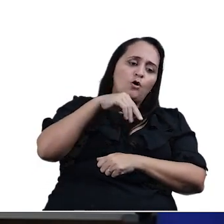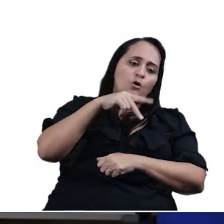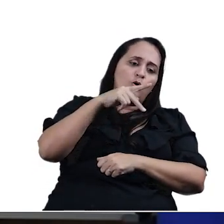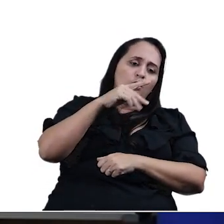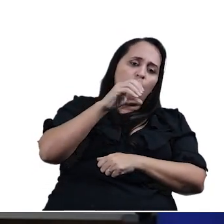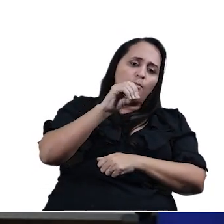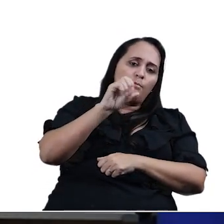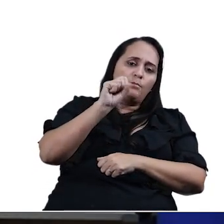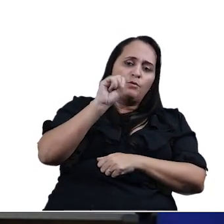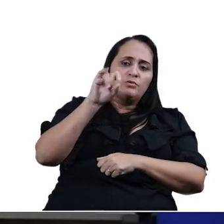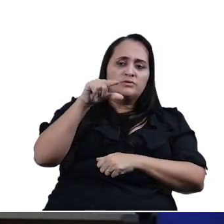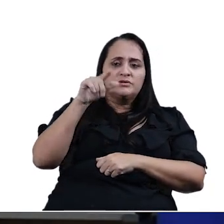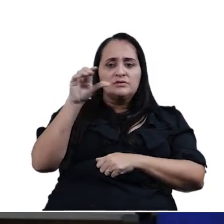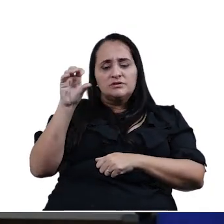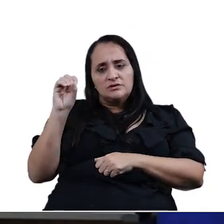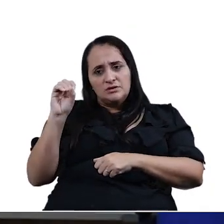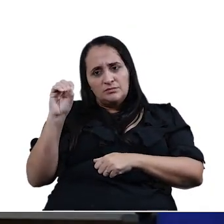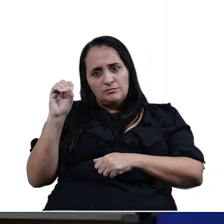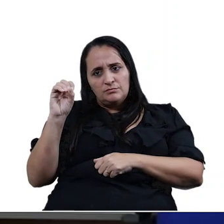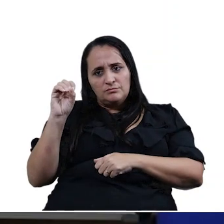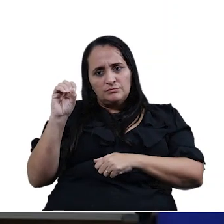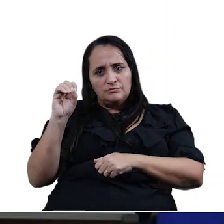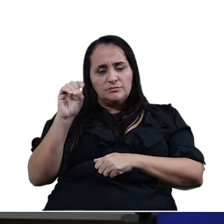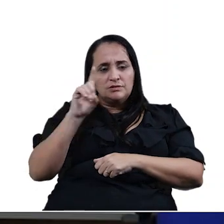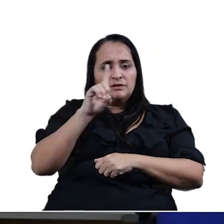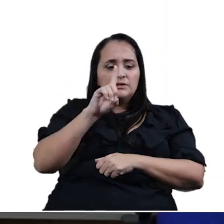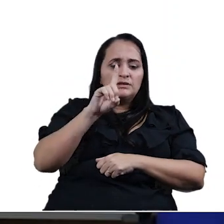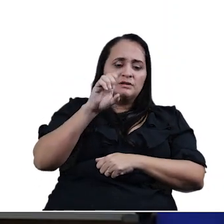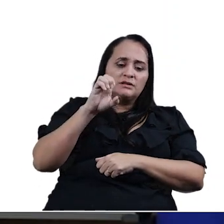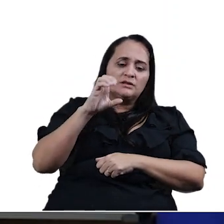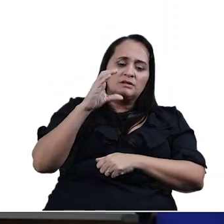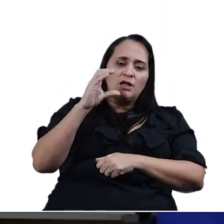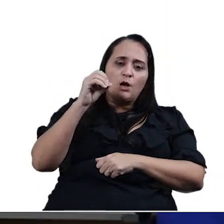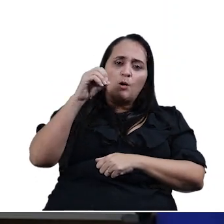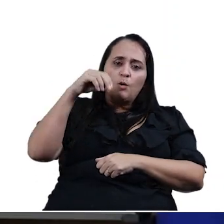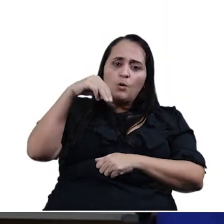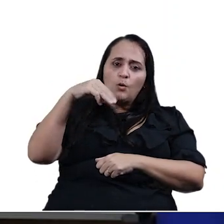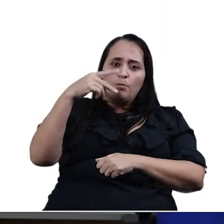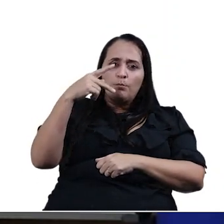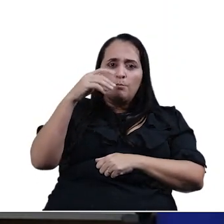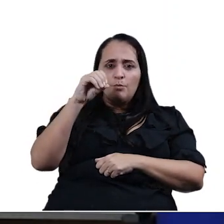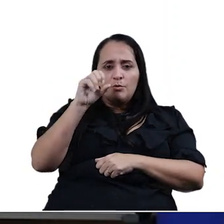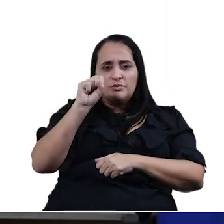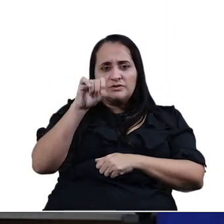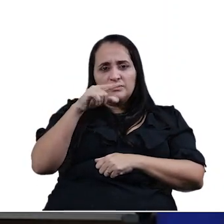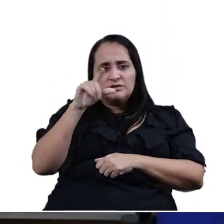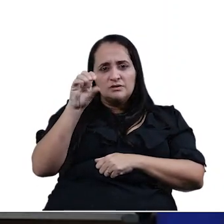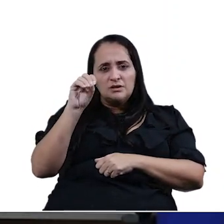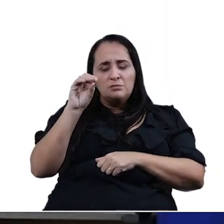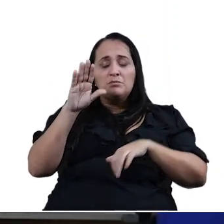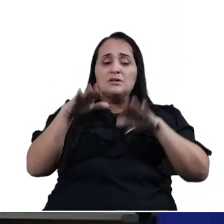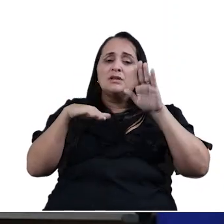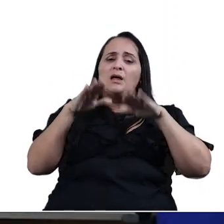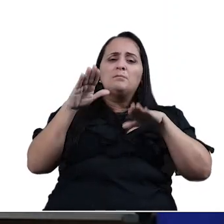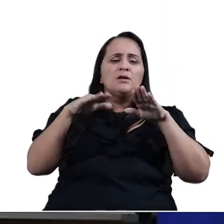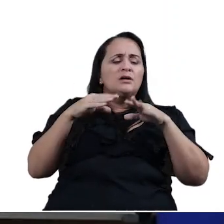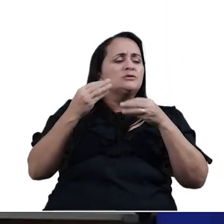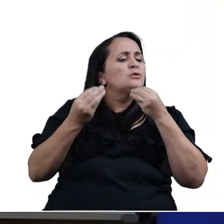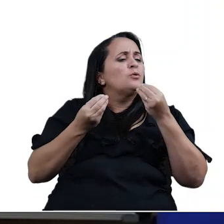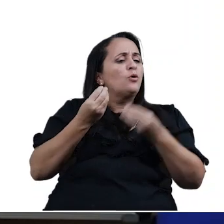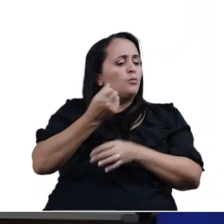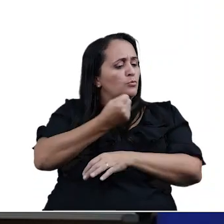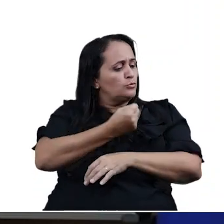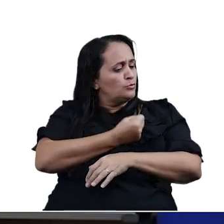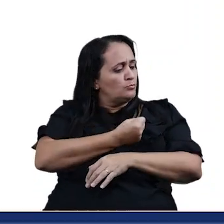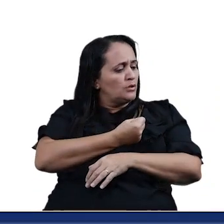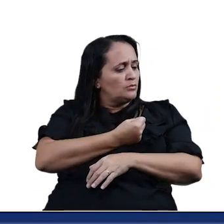decomposição deles depende da ordem, da posição que este número ocupa, de que